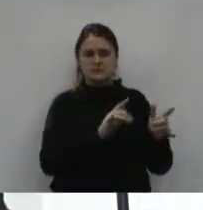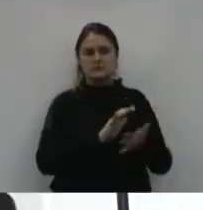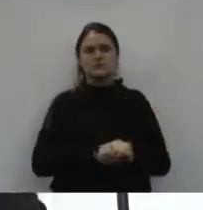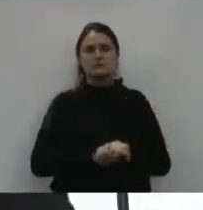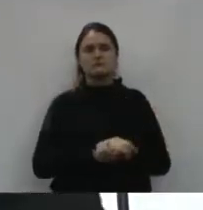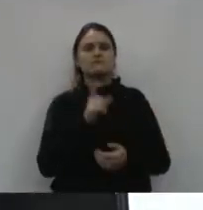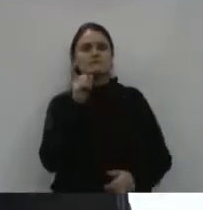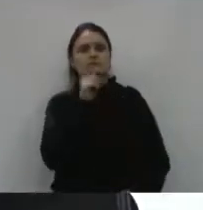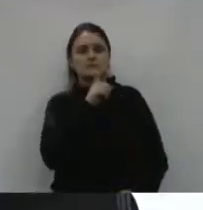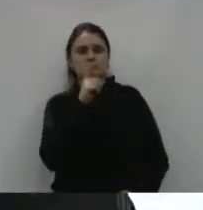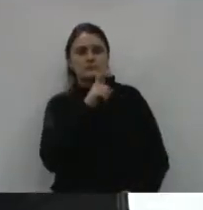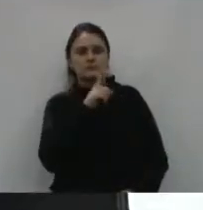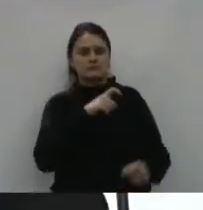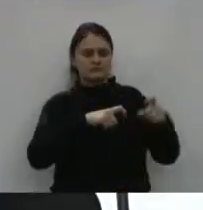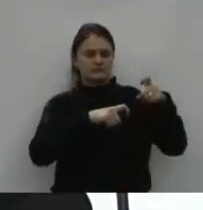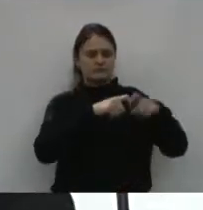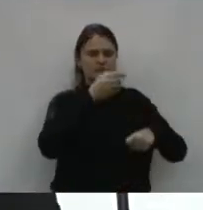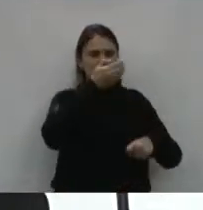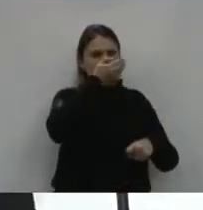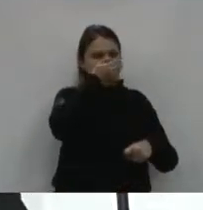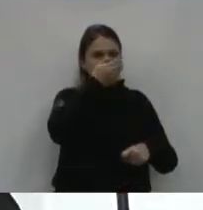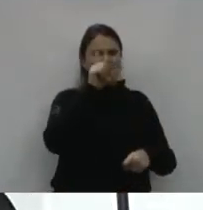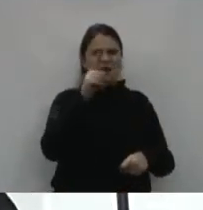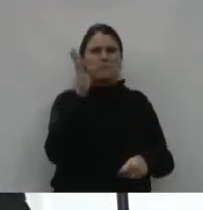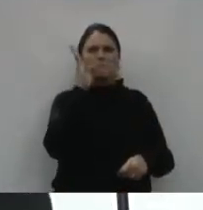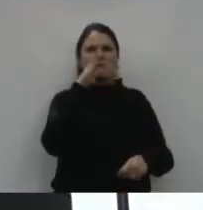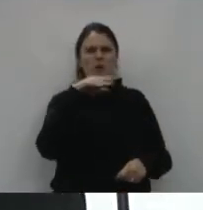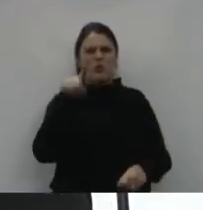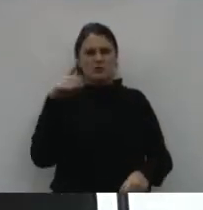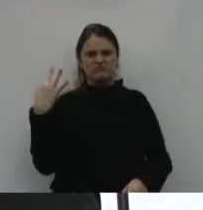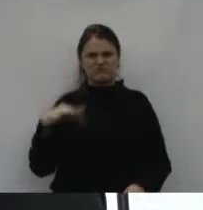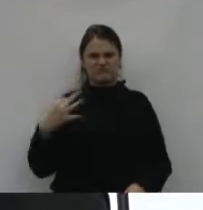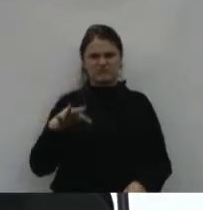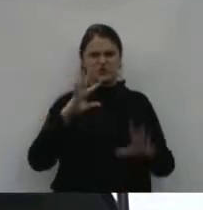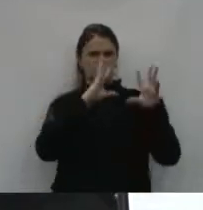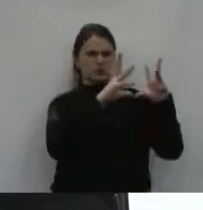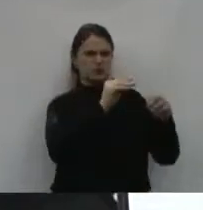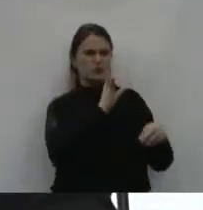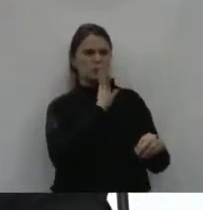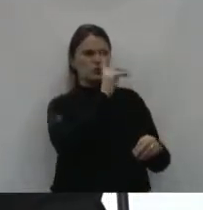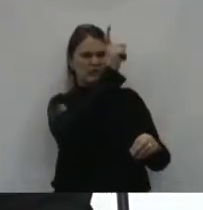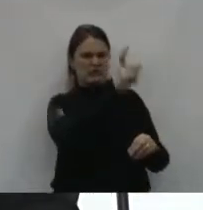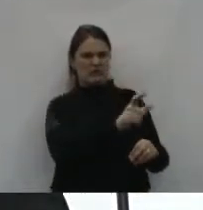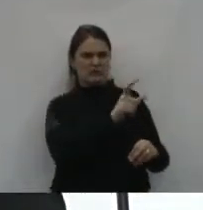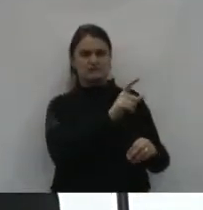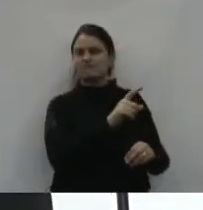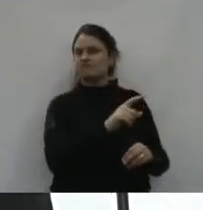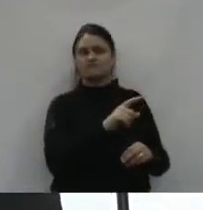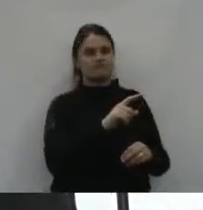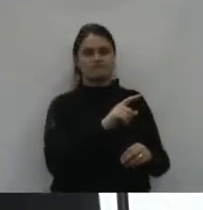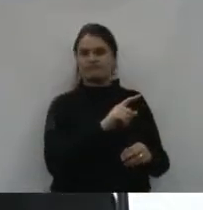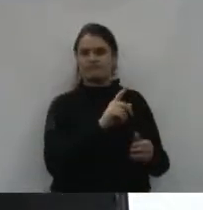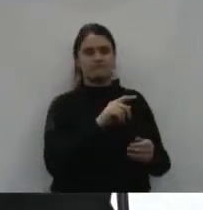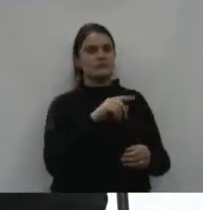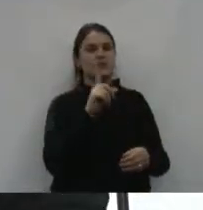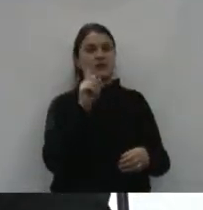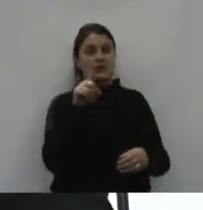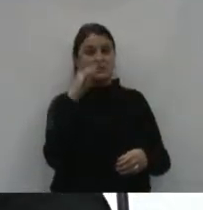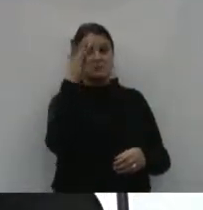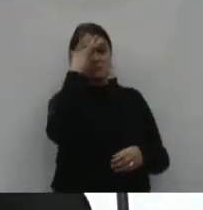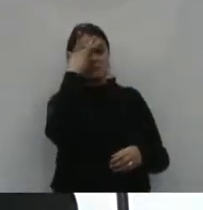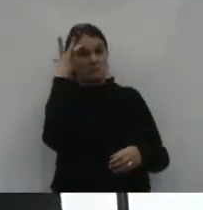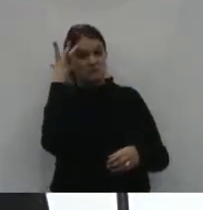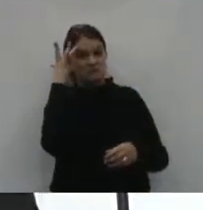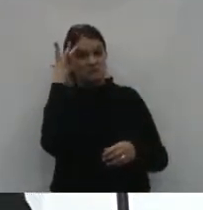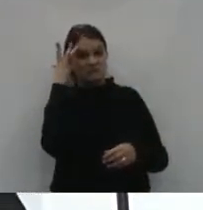adolescentes mito o abusador sexual é um psicopata um tarado que todos reconhecem na rua a realidade na maioria